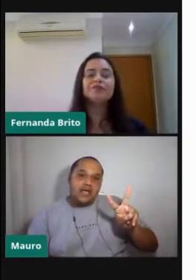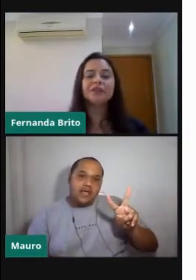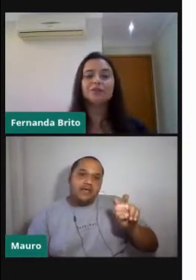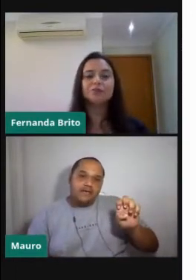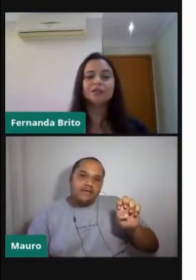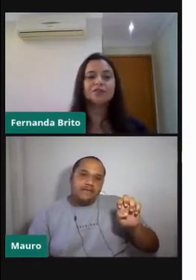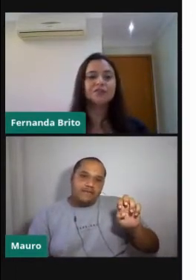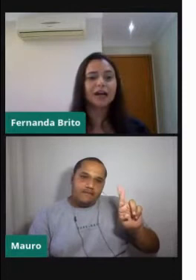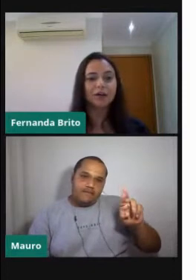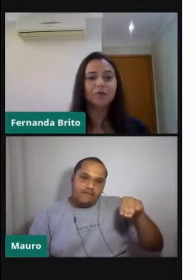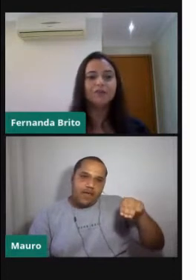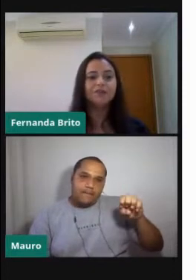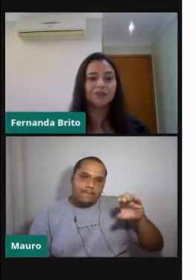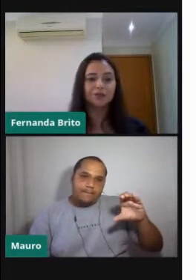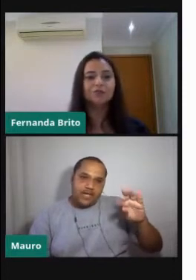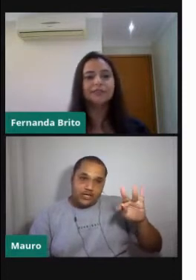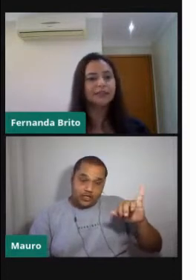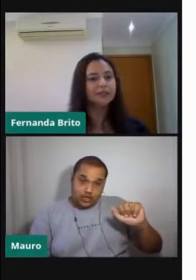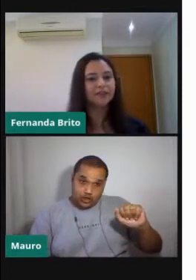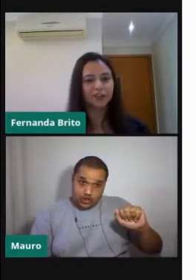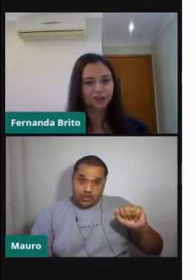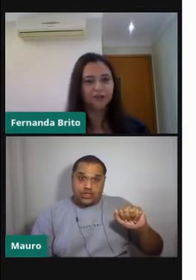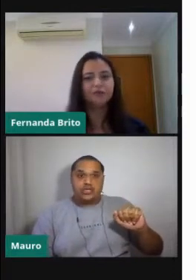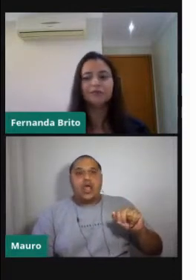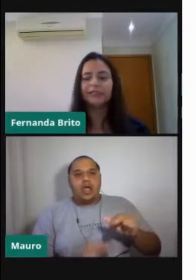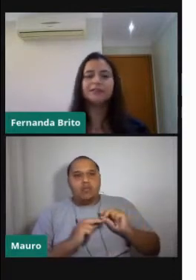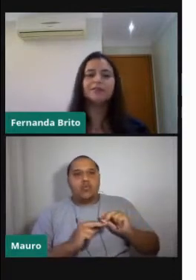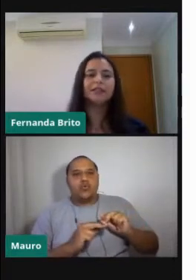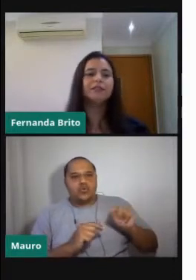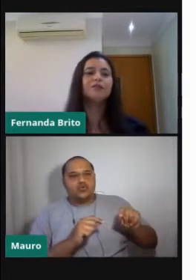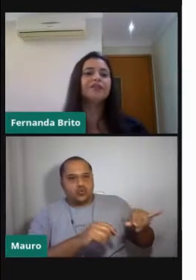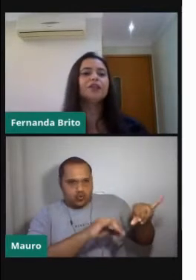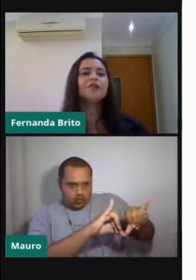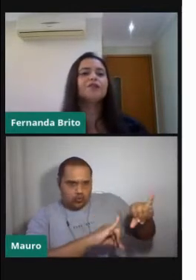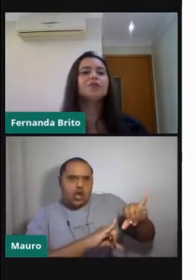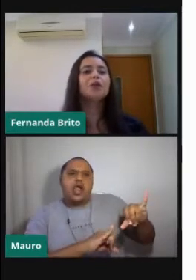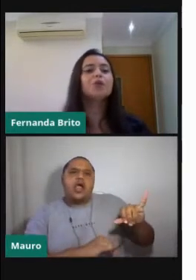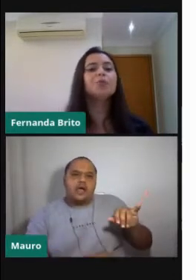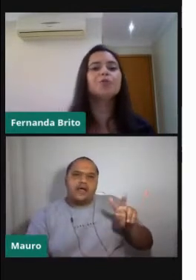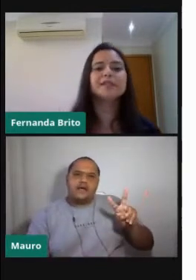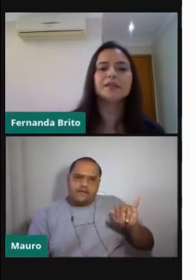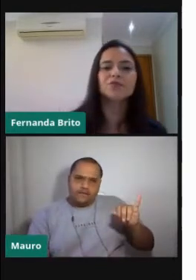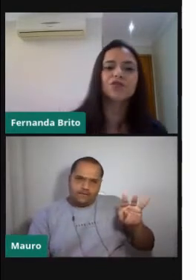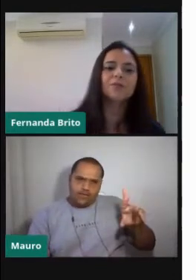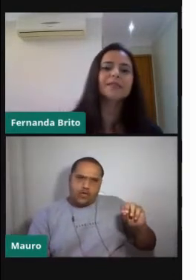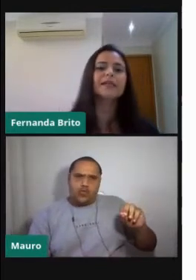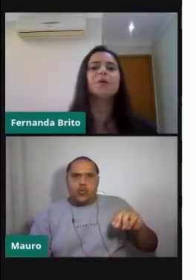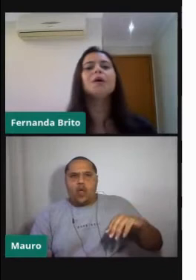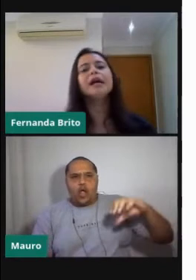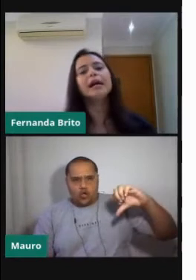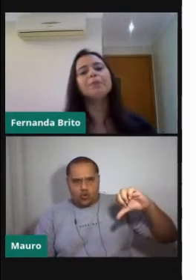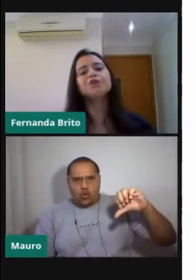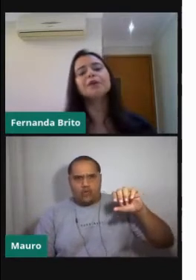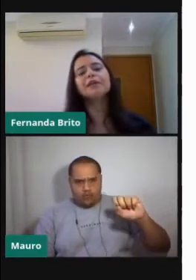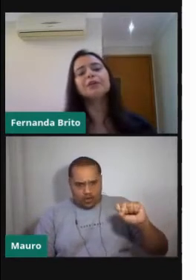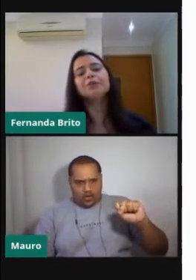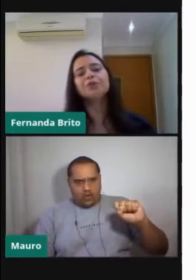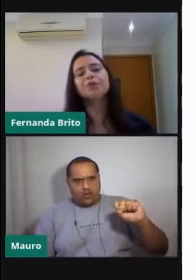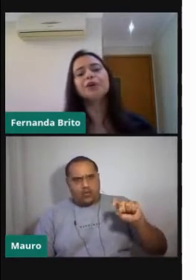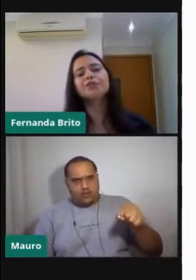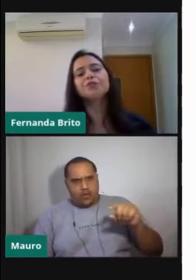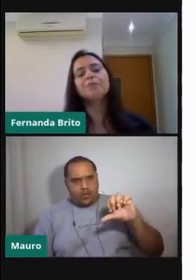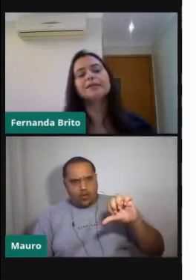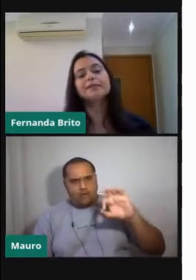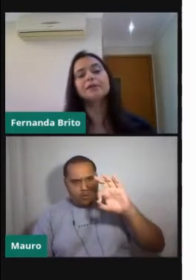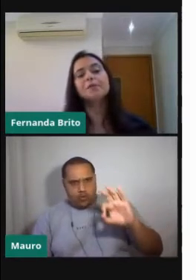exibe um efeito antiviral in vitro significativo, né? Então aqui 99,8% de inibição após